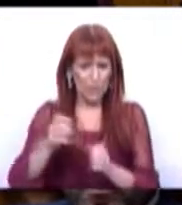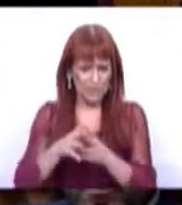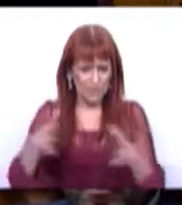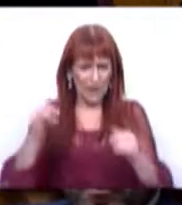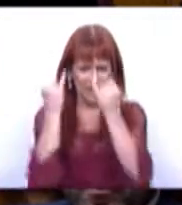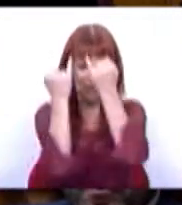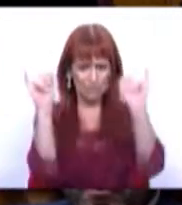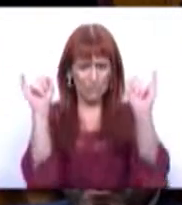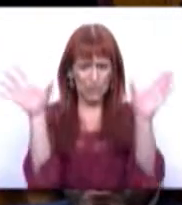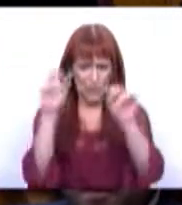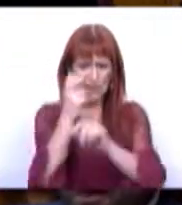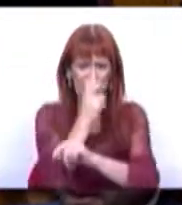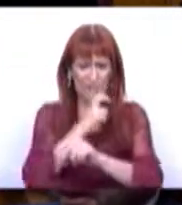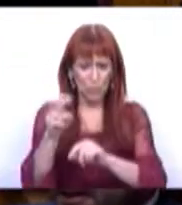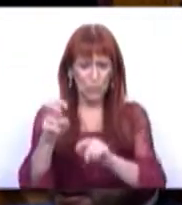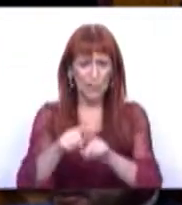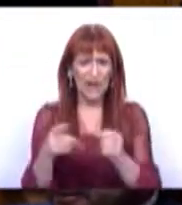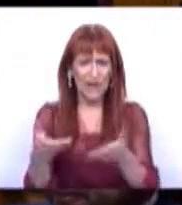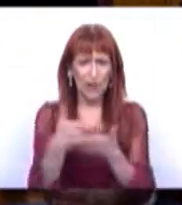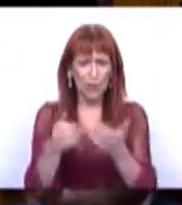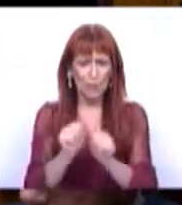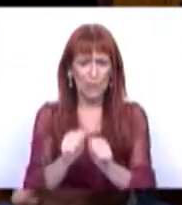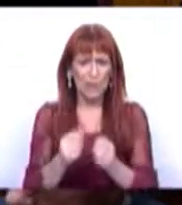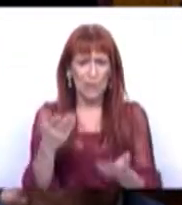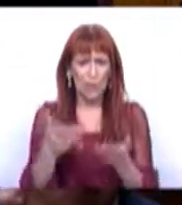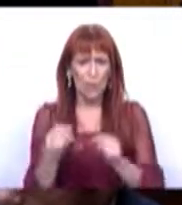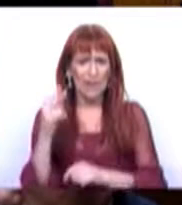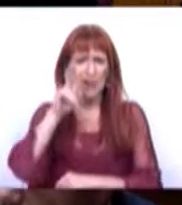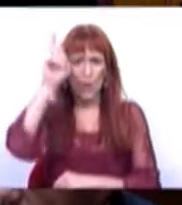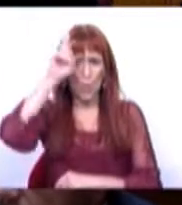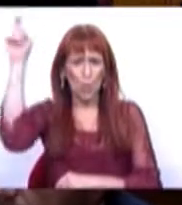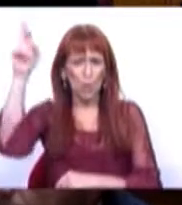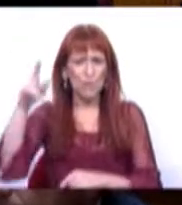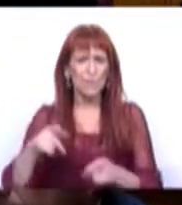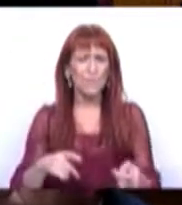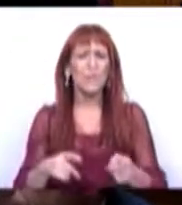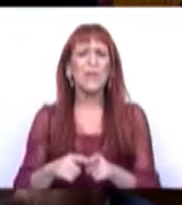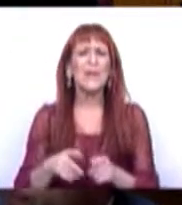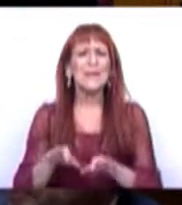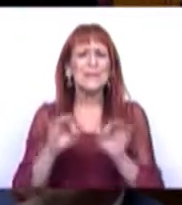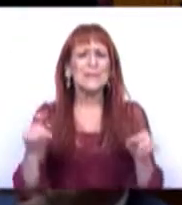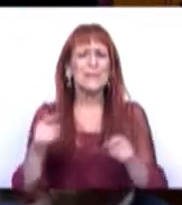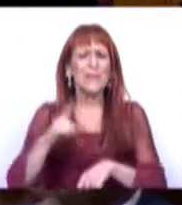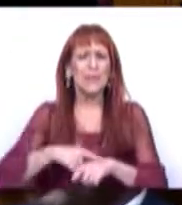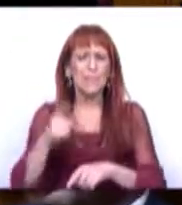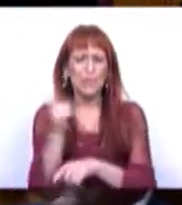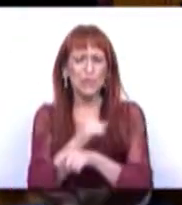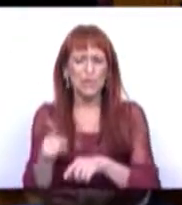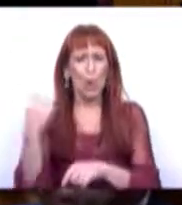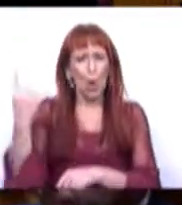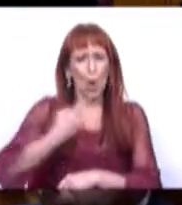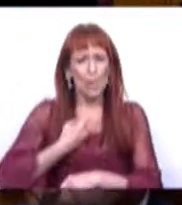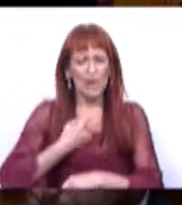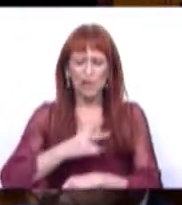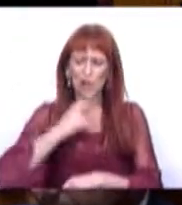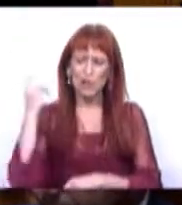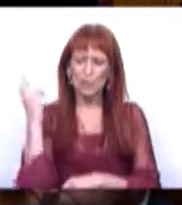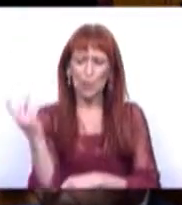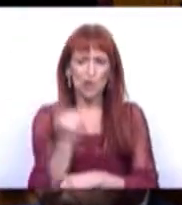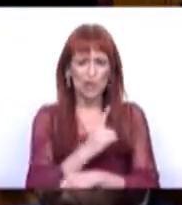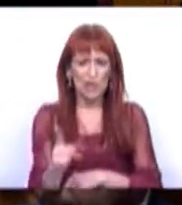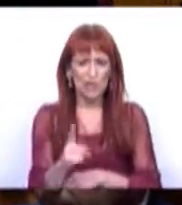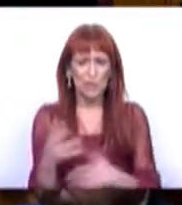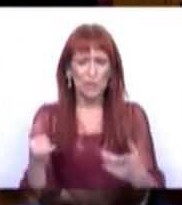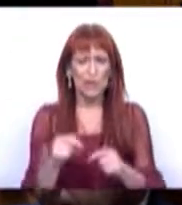maior dependência energética e económica face à Rússia. Termos excepcionais obrigam, contudo, a respostas